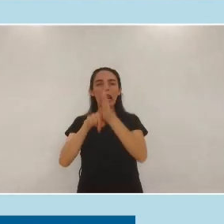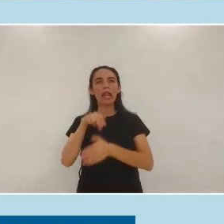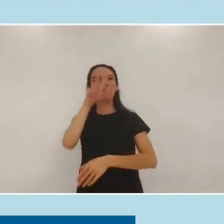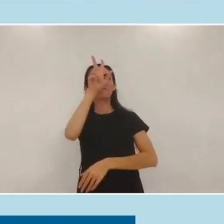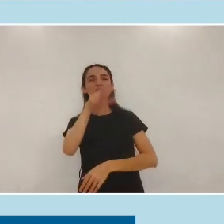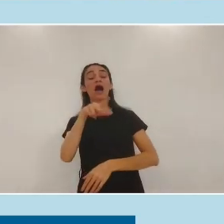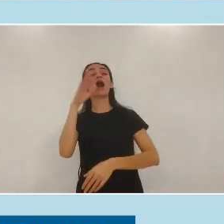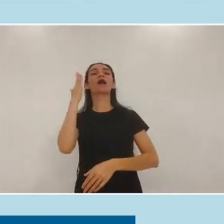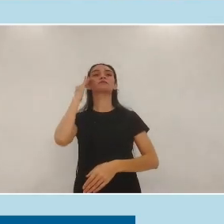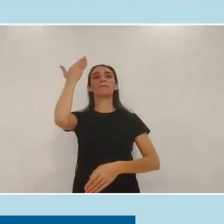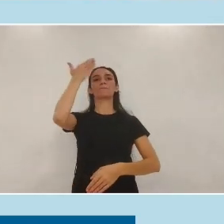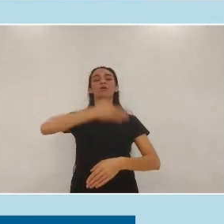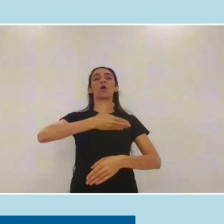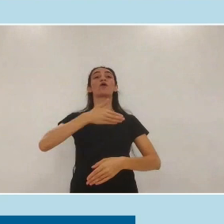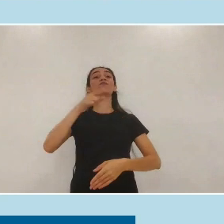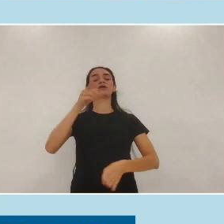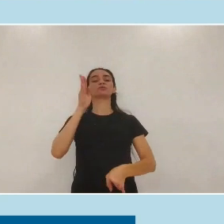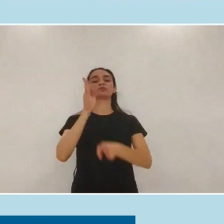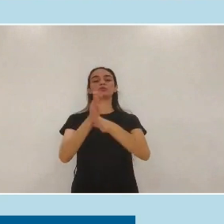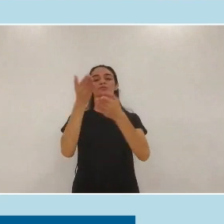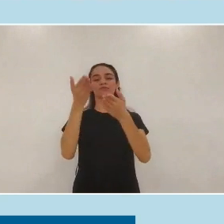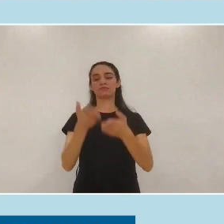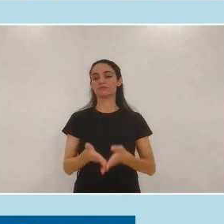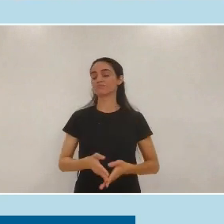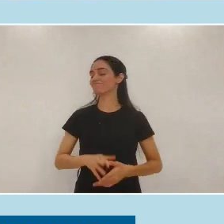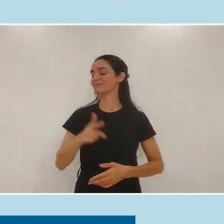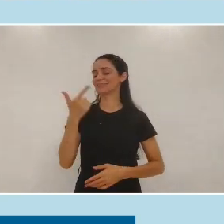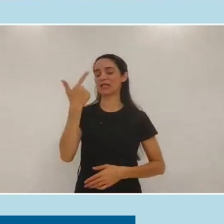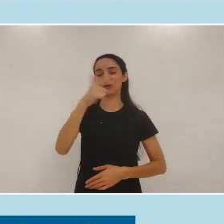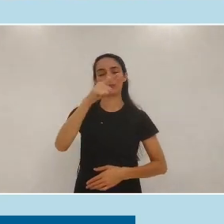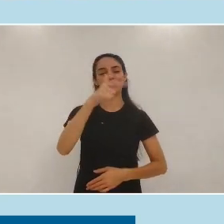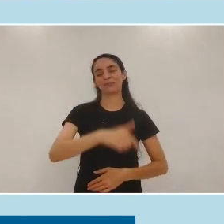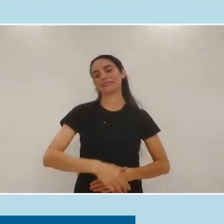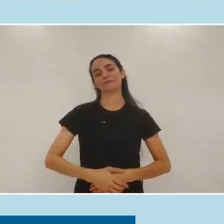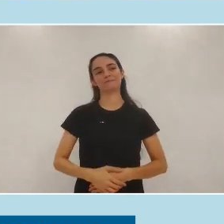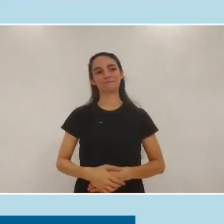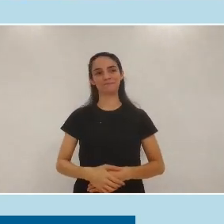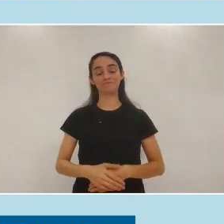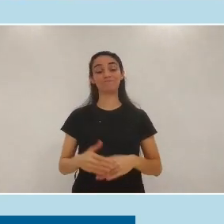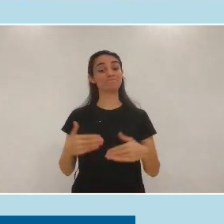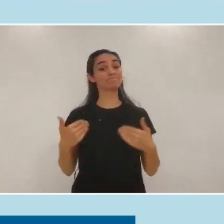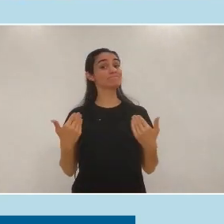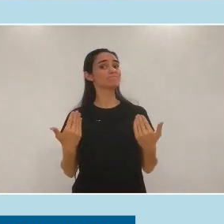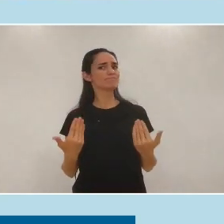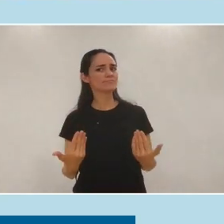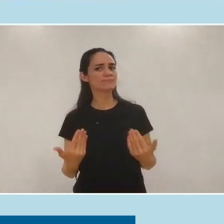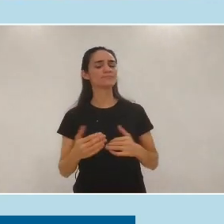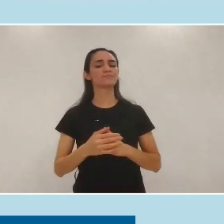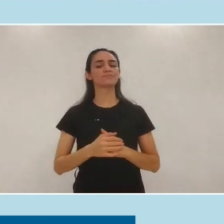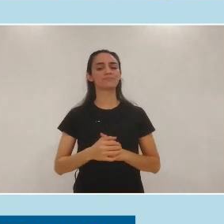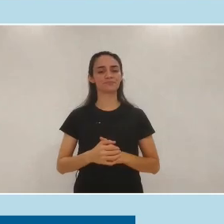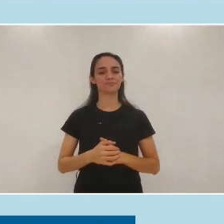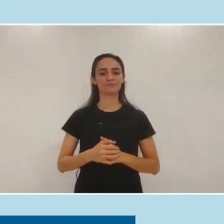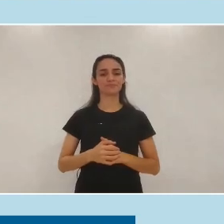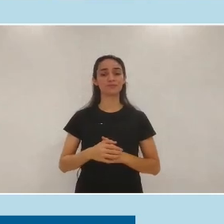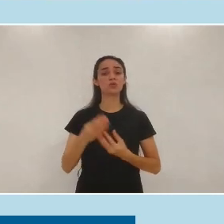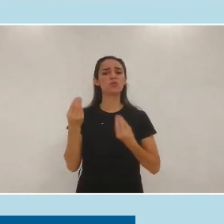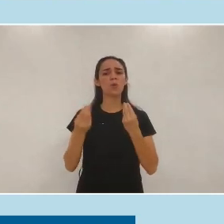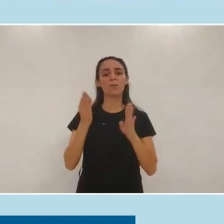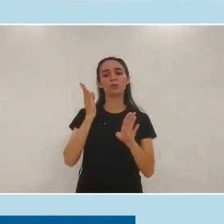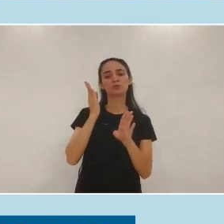o diagnóstico. E é por isso que o diagnóstico